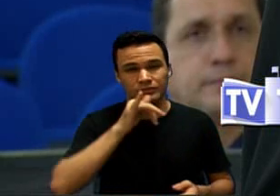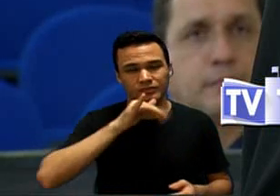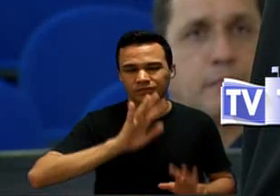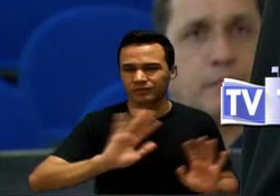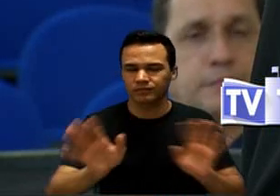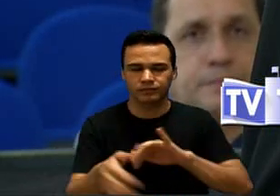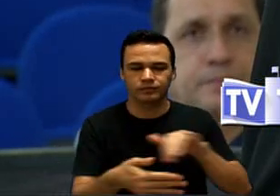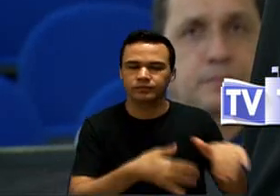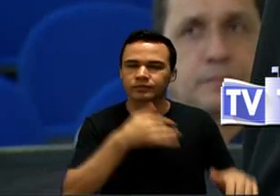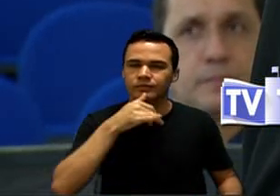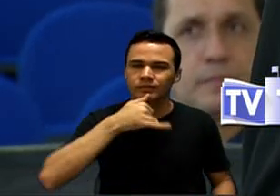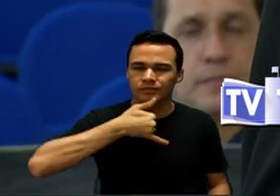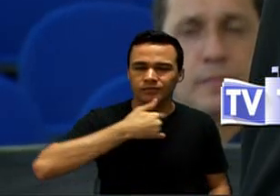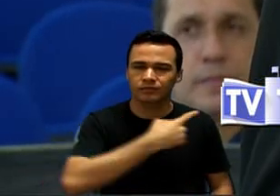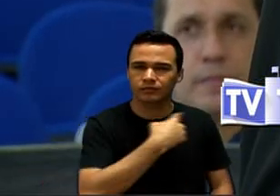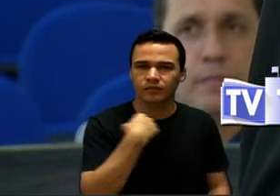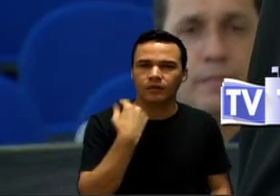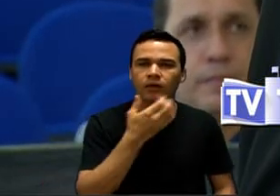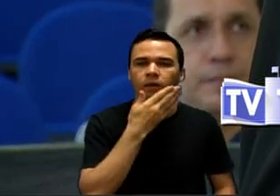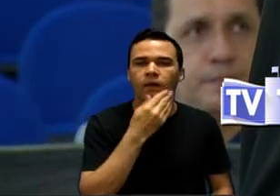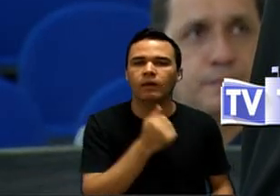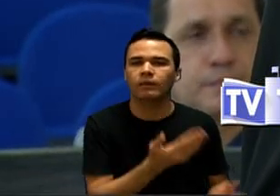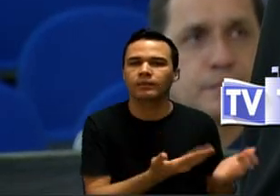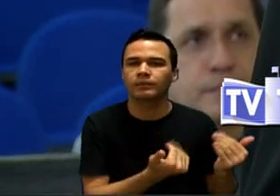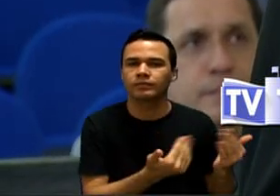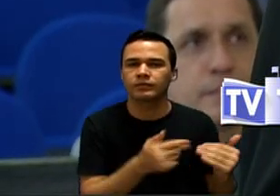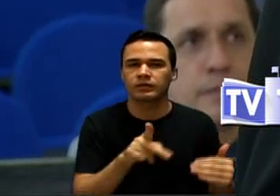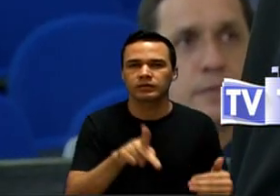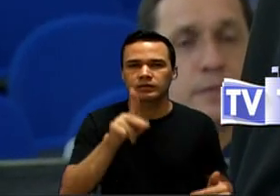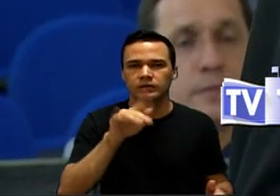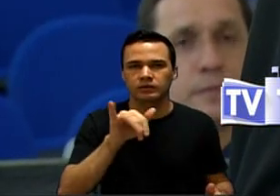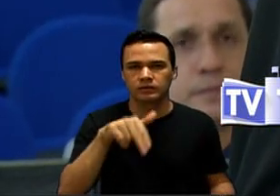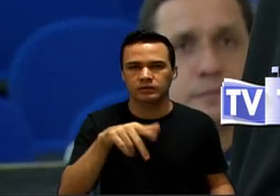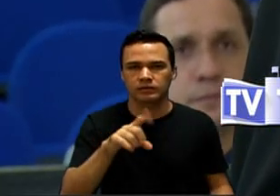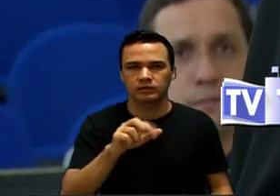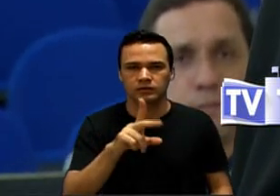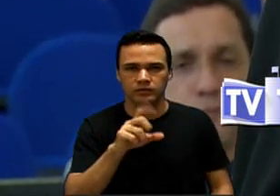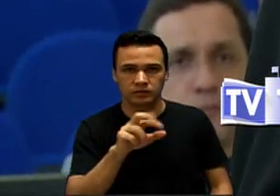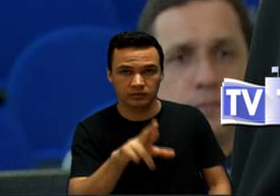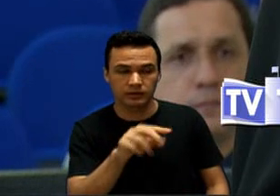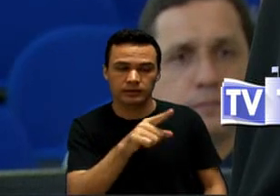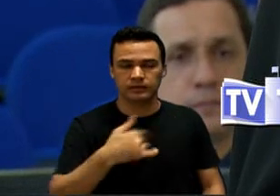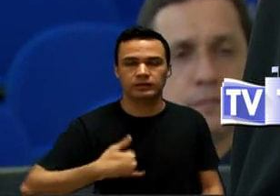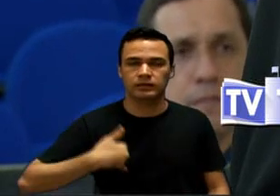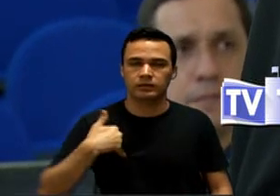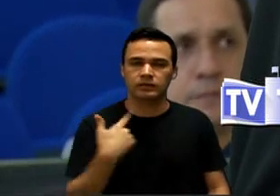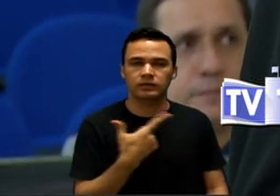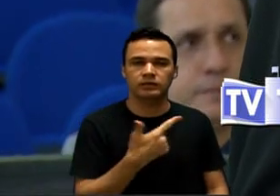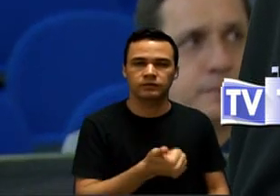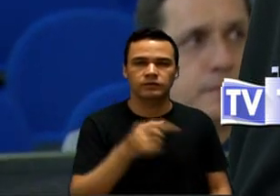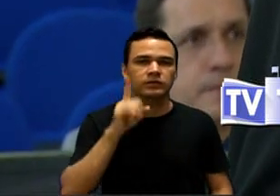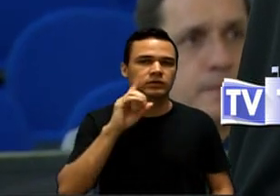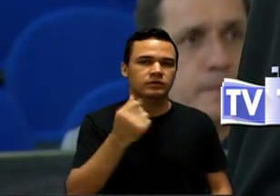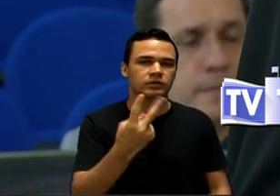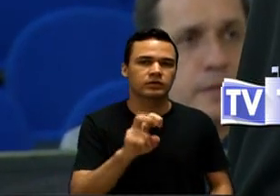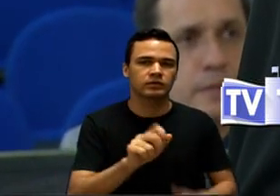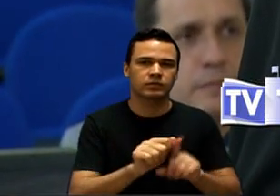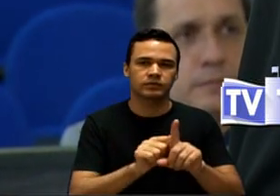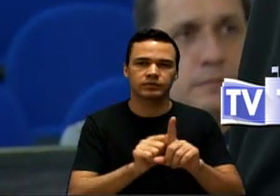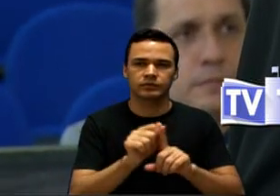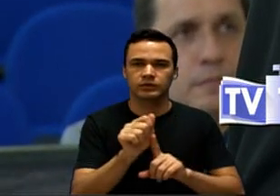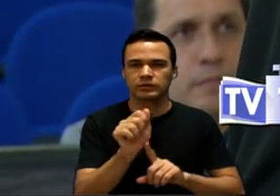profundo pesar pelo falecimento do jovem Kinder Pierre, aos 21 anos de idade, ocorrido no dia